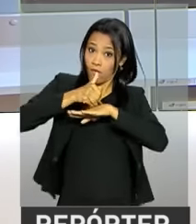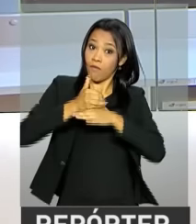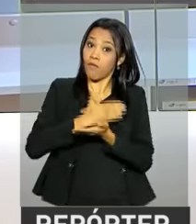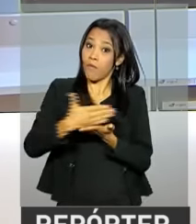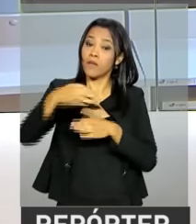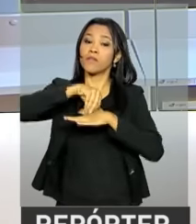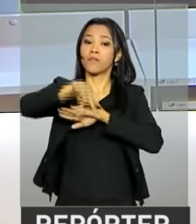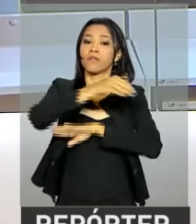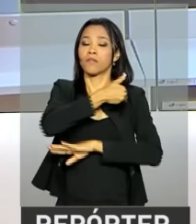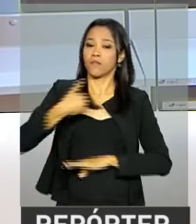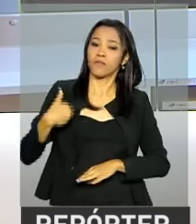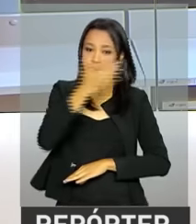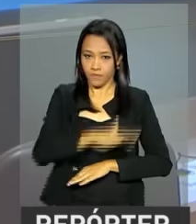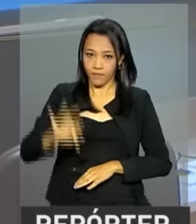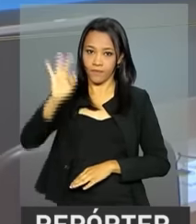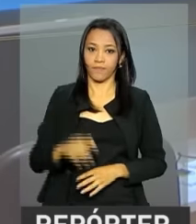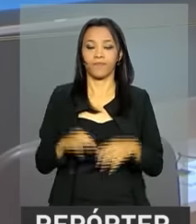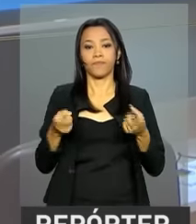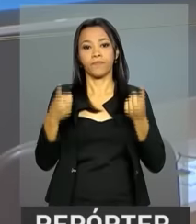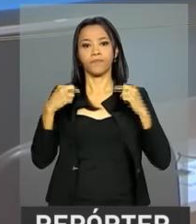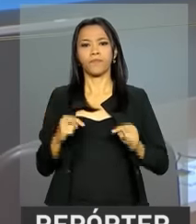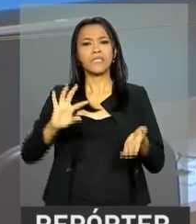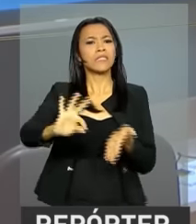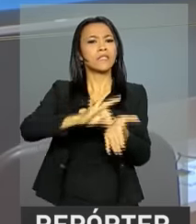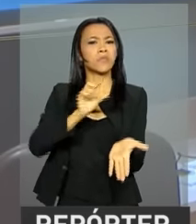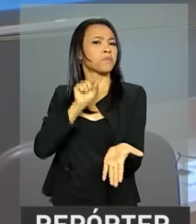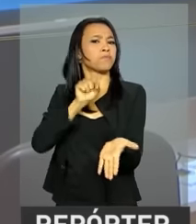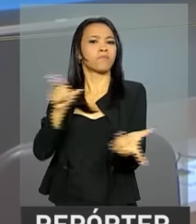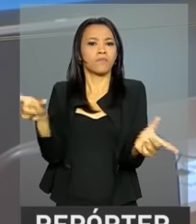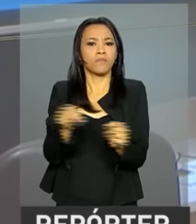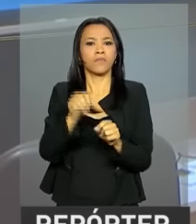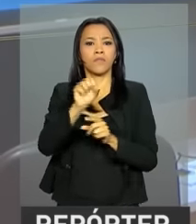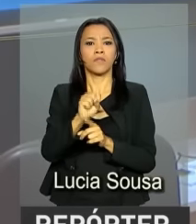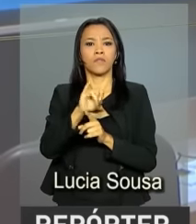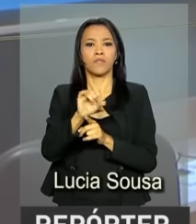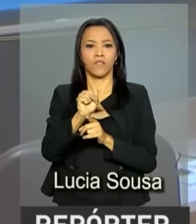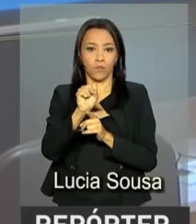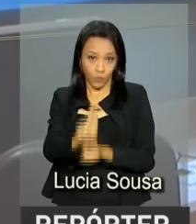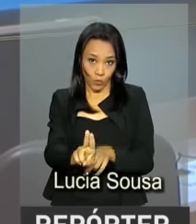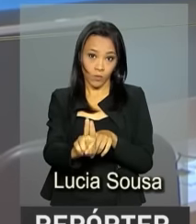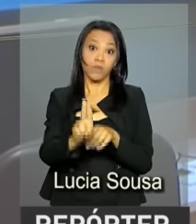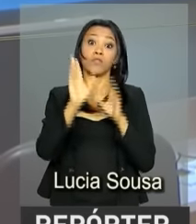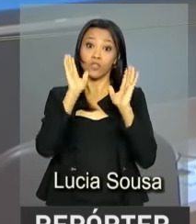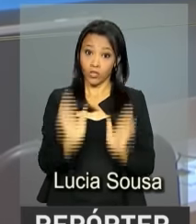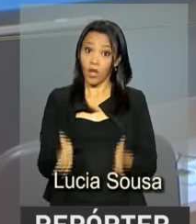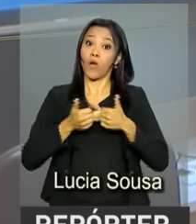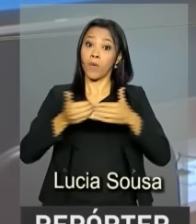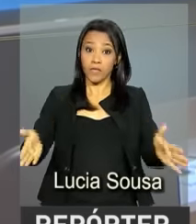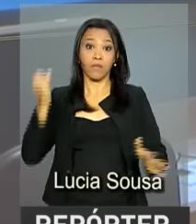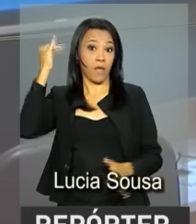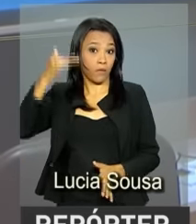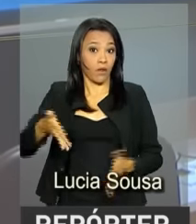com as notícias do governo federal as inscrições para o cesu o sistema de seleção unificada começaram na madrugada de